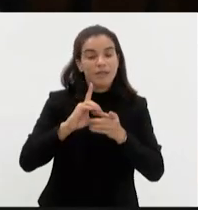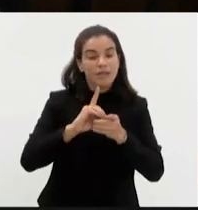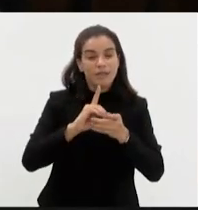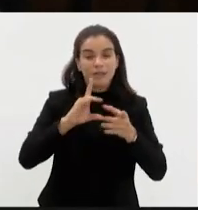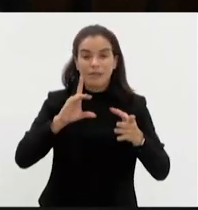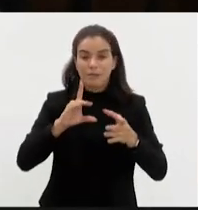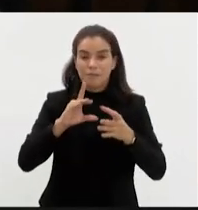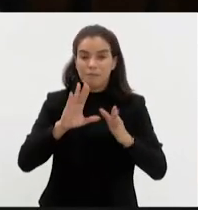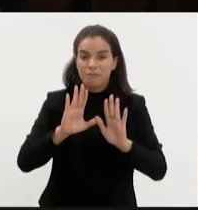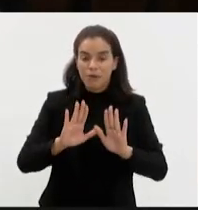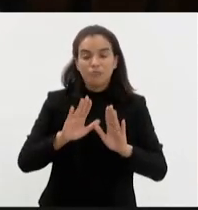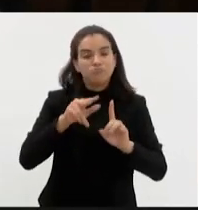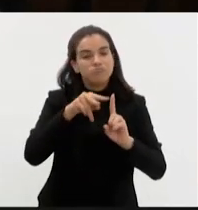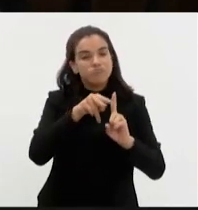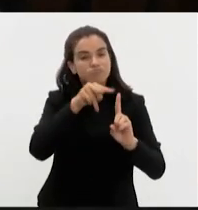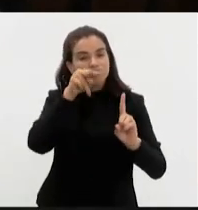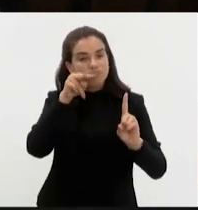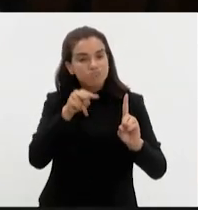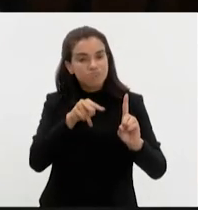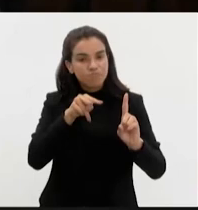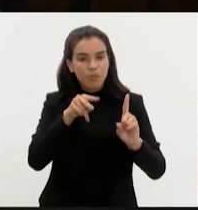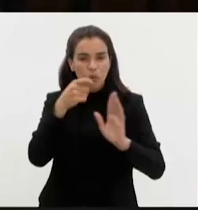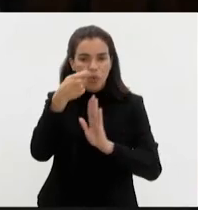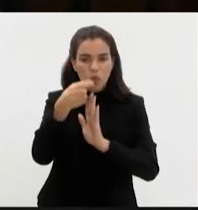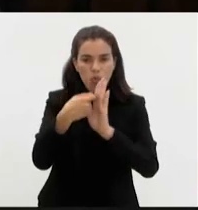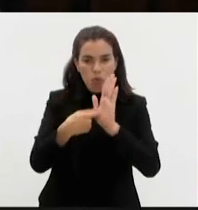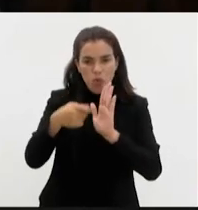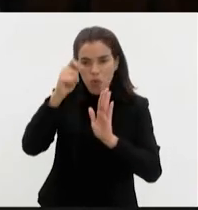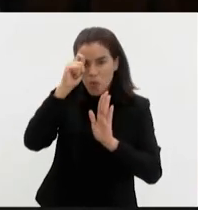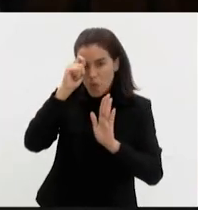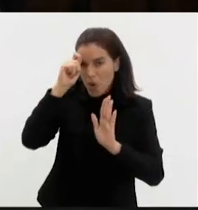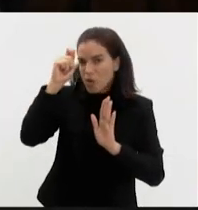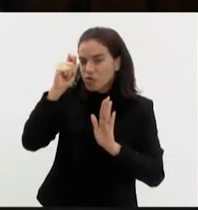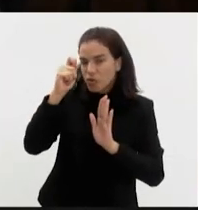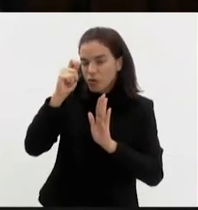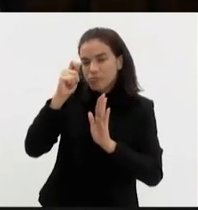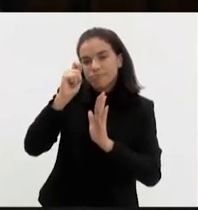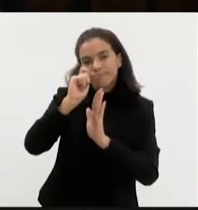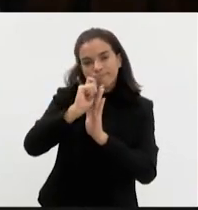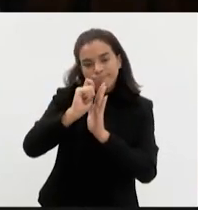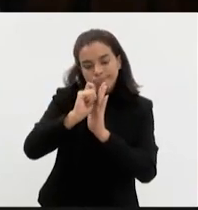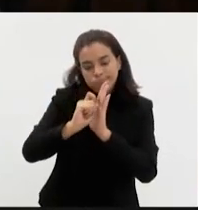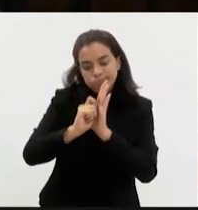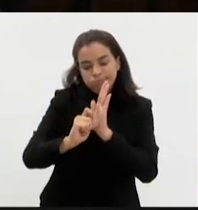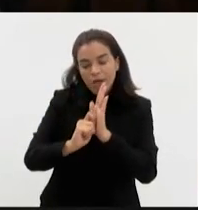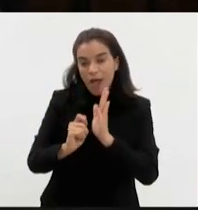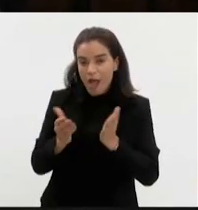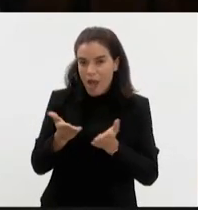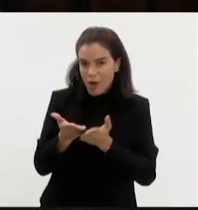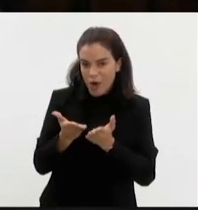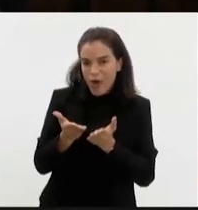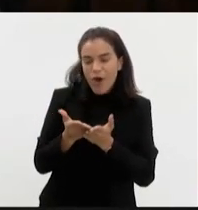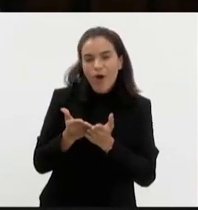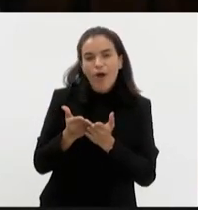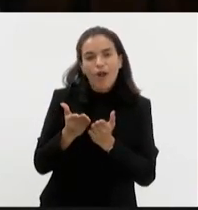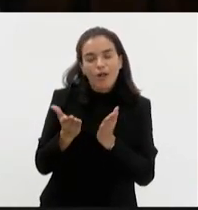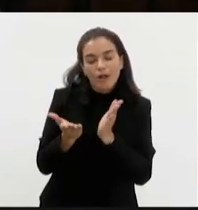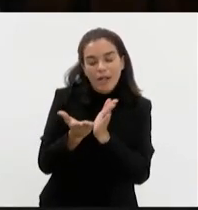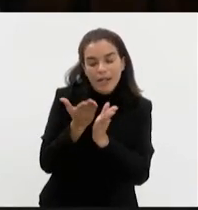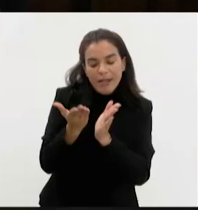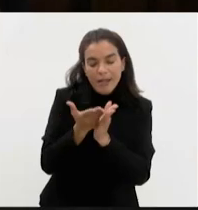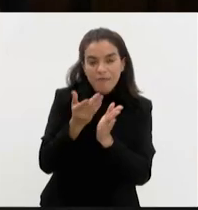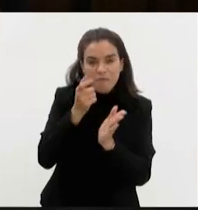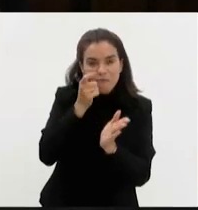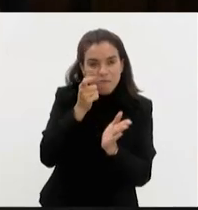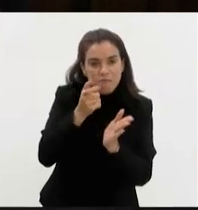uma lógica que um um um autor eh que voltou a à moda recentemente com um livro muito